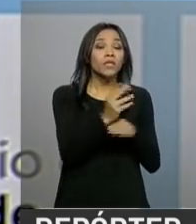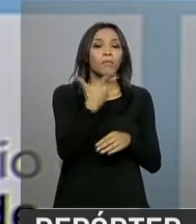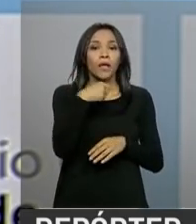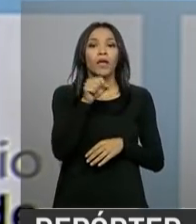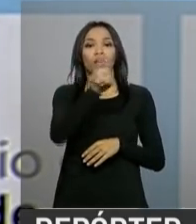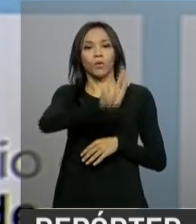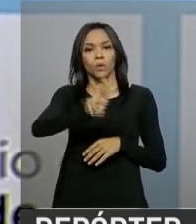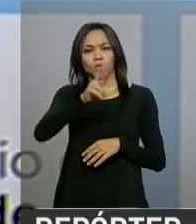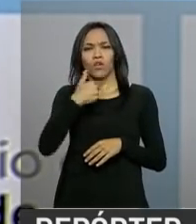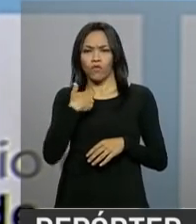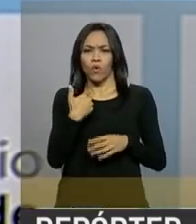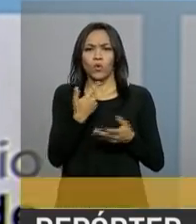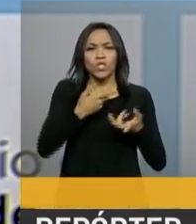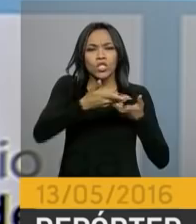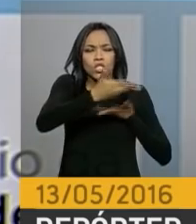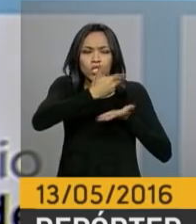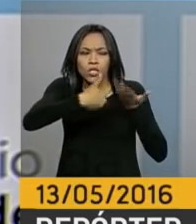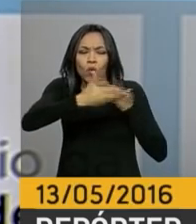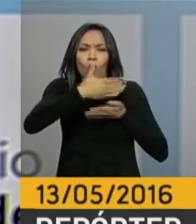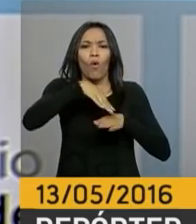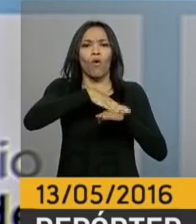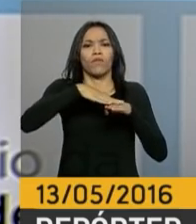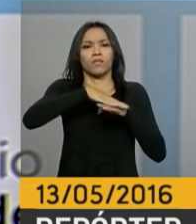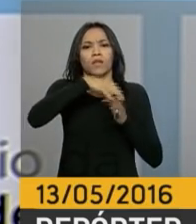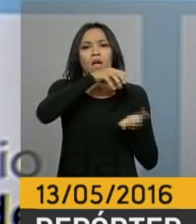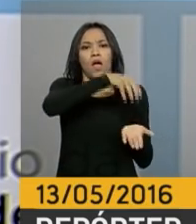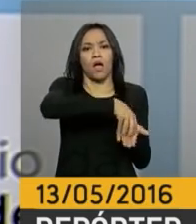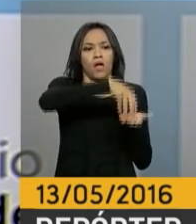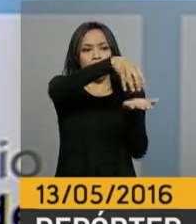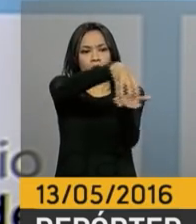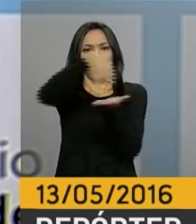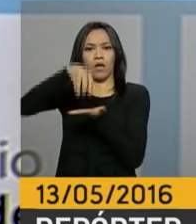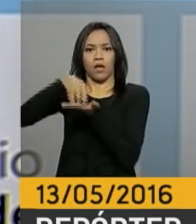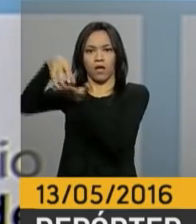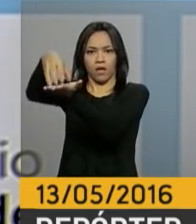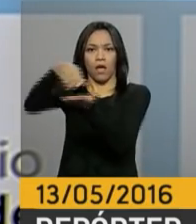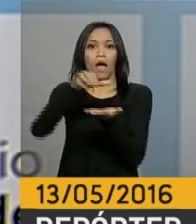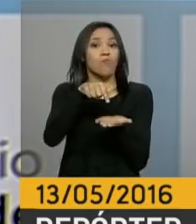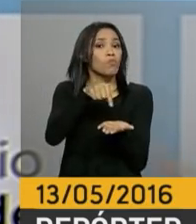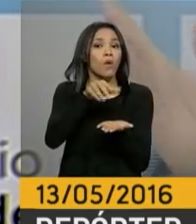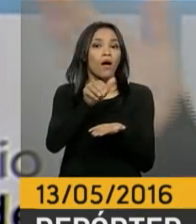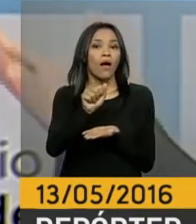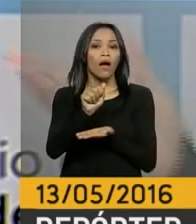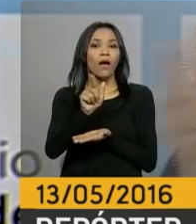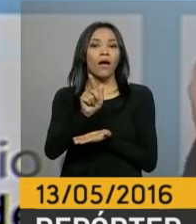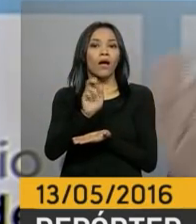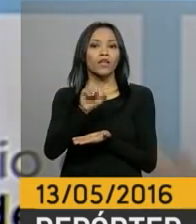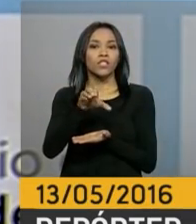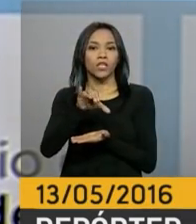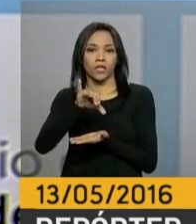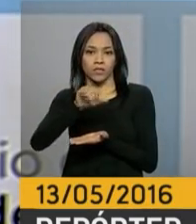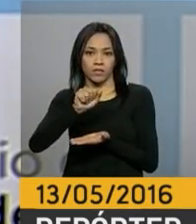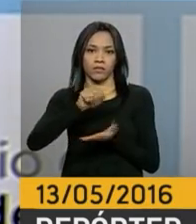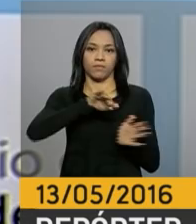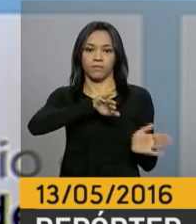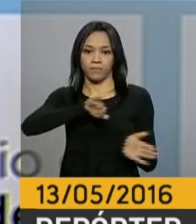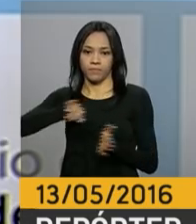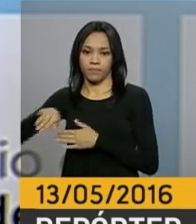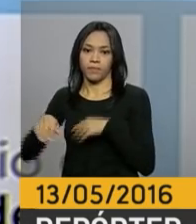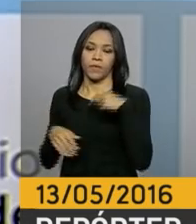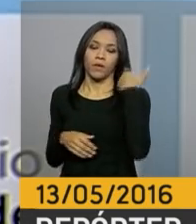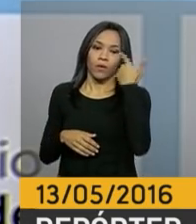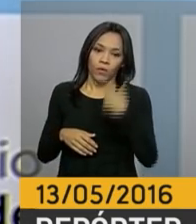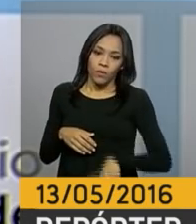diálogo com as agências para que isso possa acontecer ampliar e atualizar protocolos clínicos e diretrizes terapêuticas isso nós já